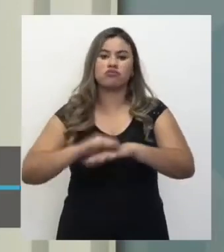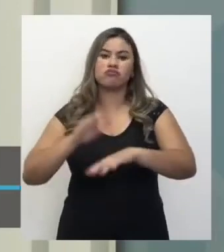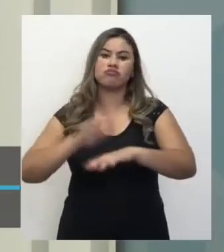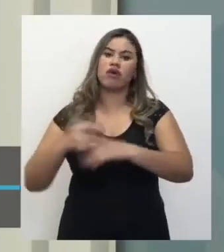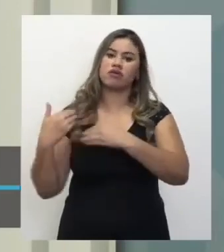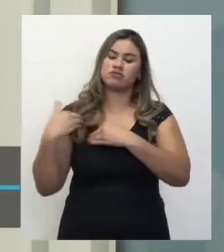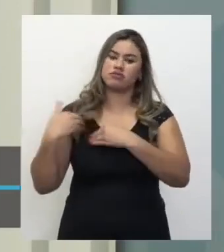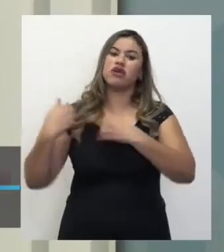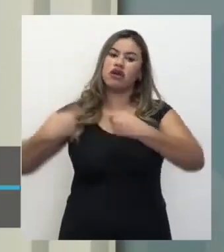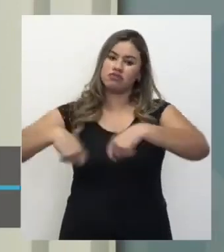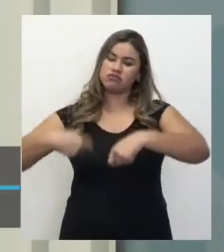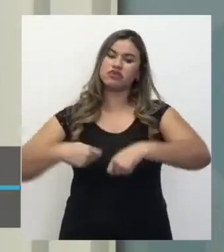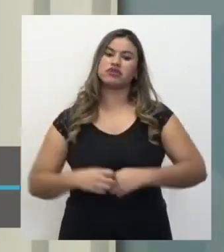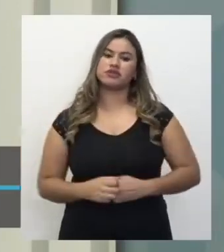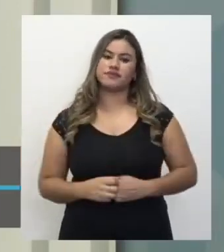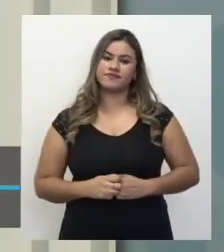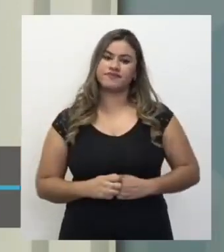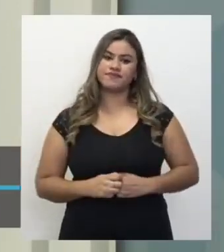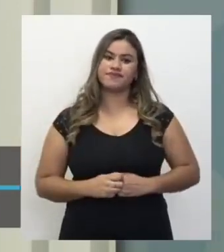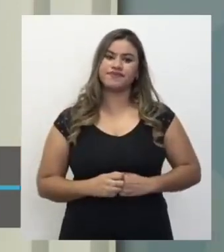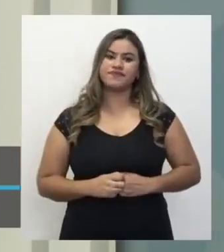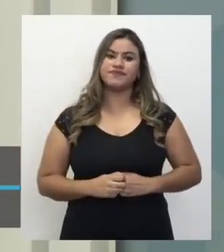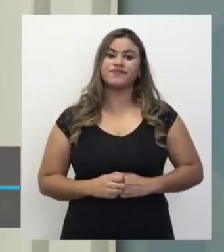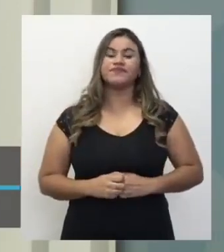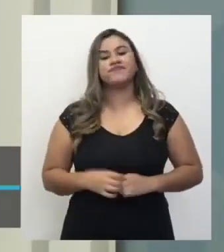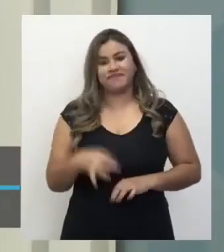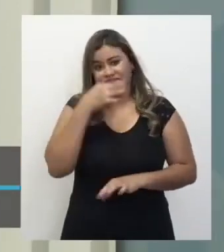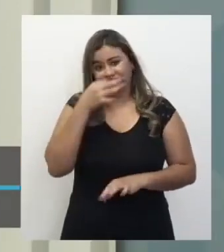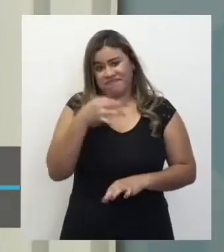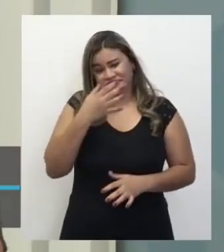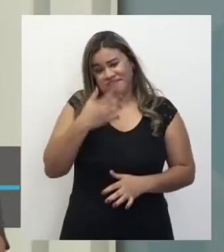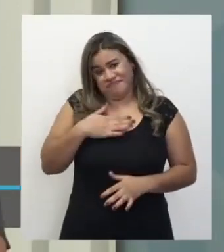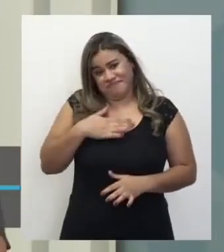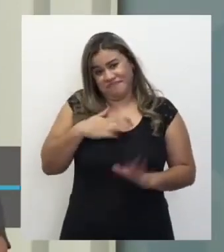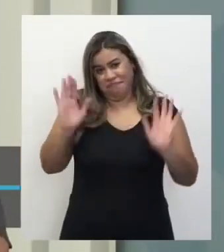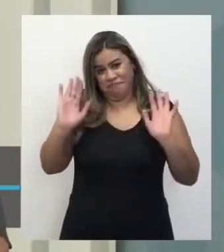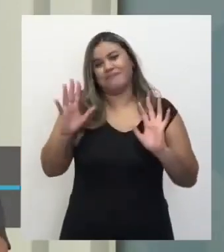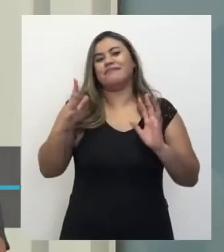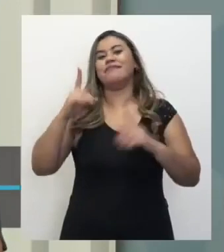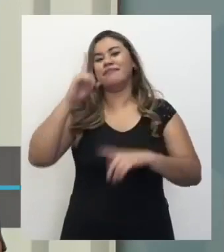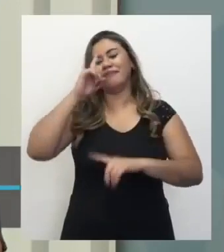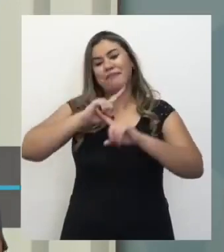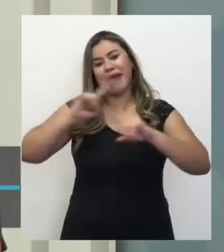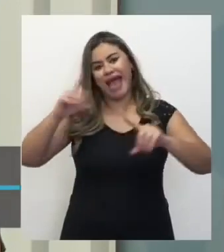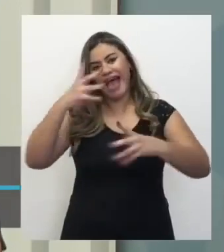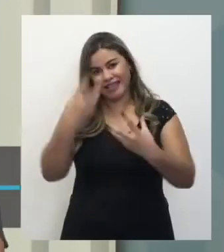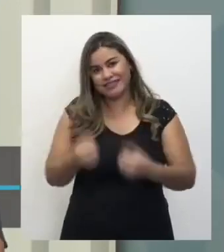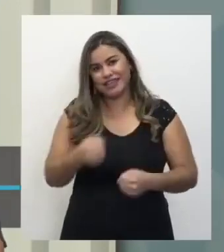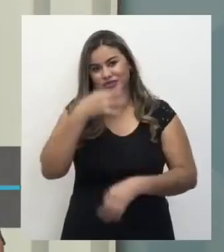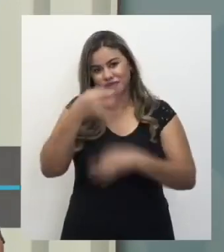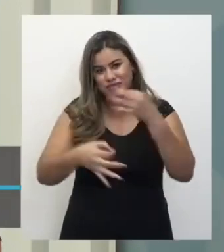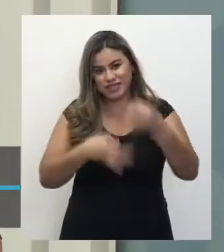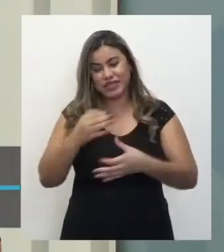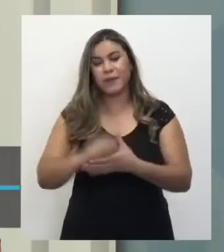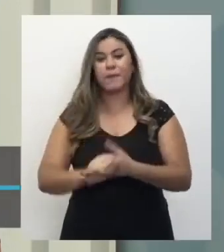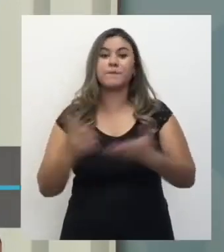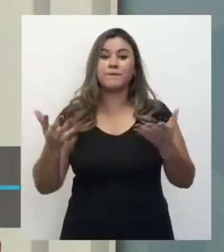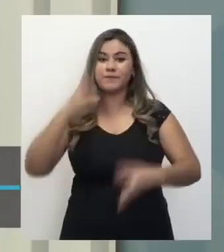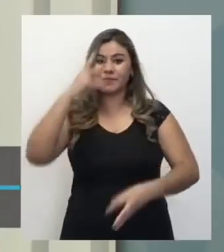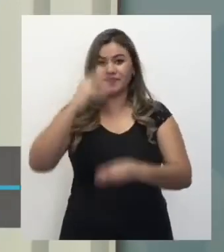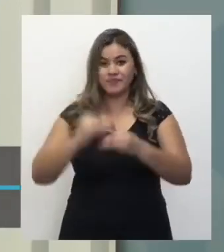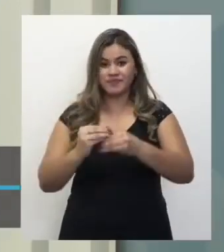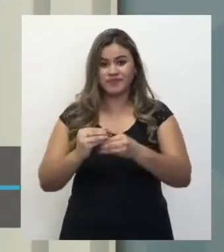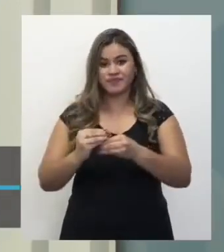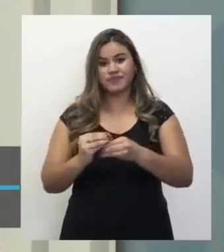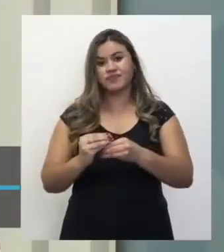responsabilidades, né? E é isto. Bom, aí é uma opinião minha, né? Mas eu aceito as suas também. Vamos para um pequeno resumo, porque não